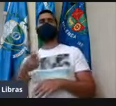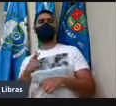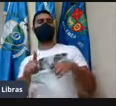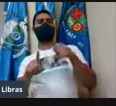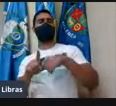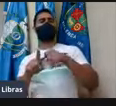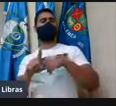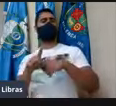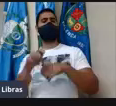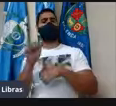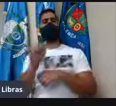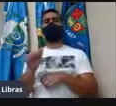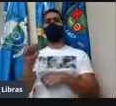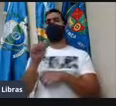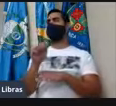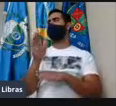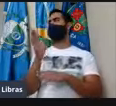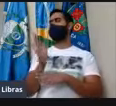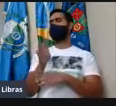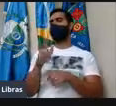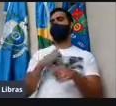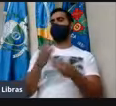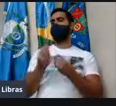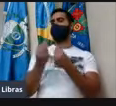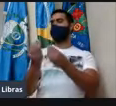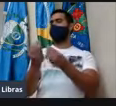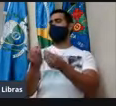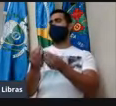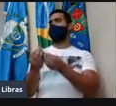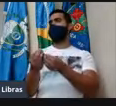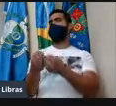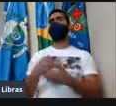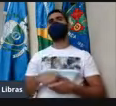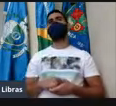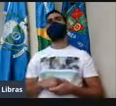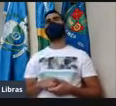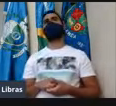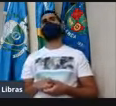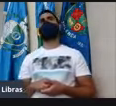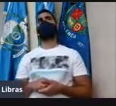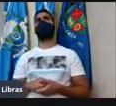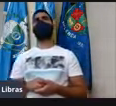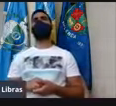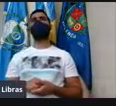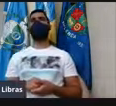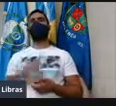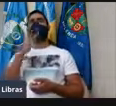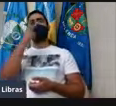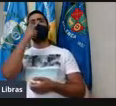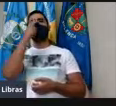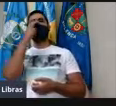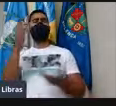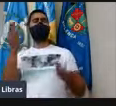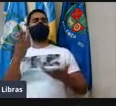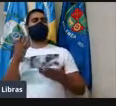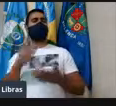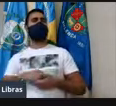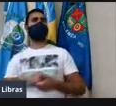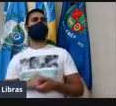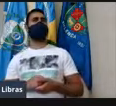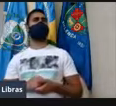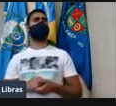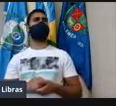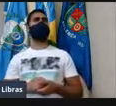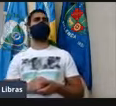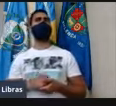agosto, que já está sendo repassado agora com o FPM, me parece, de agora de...